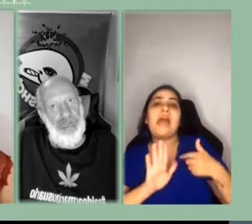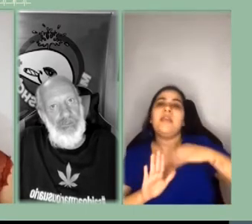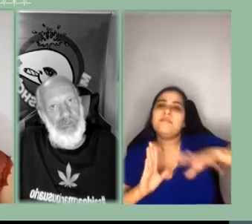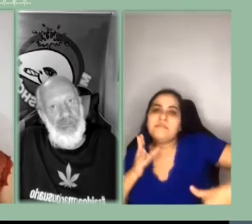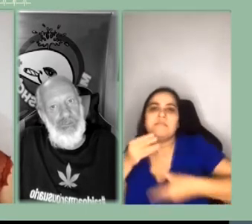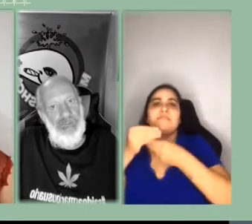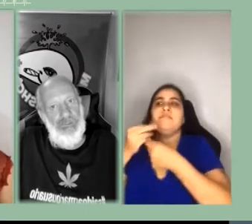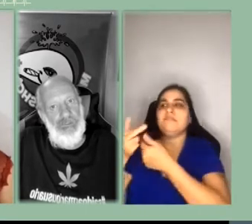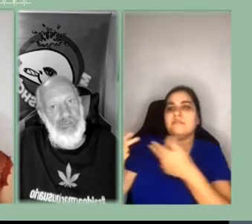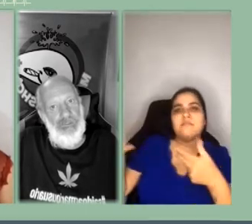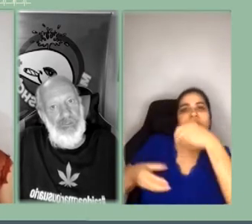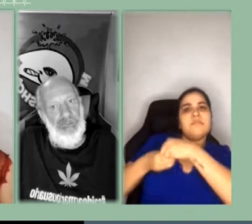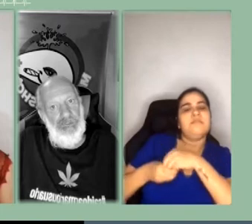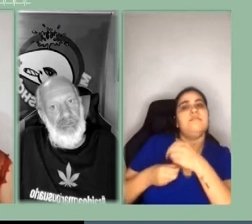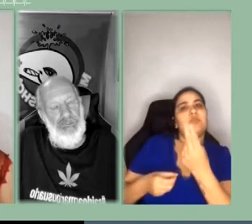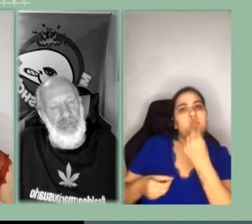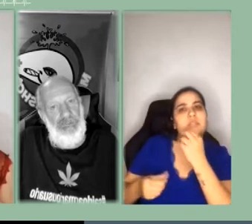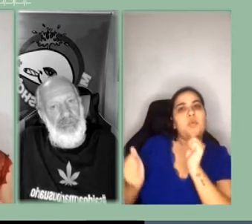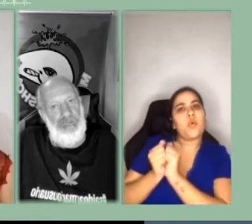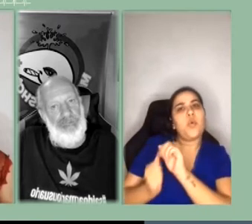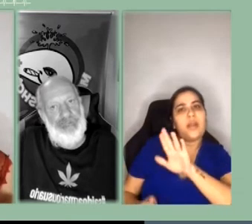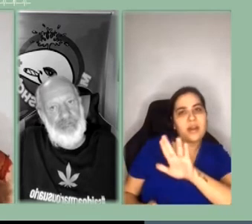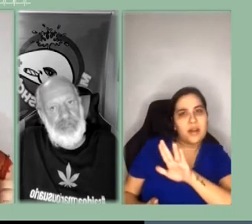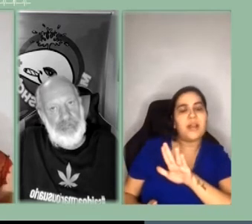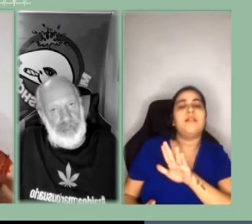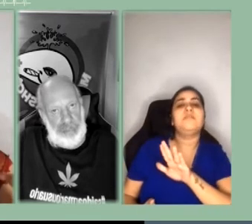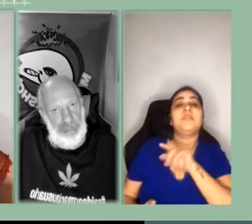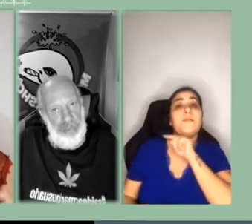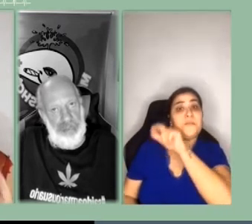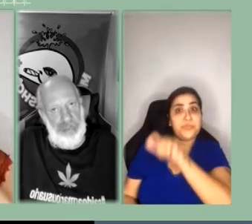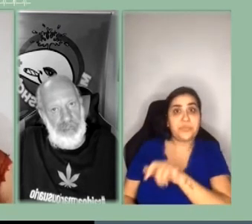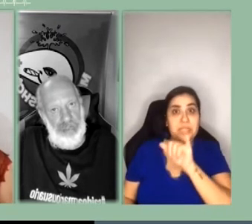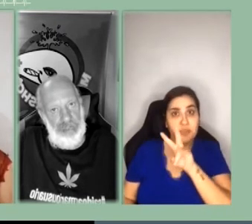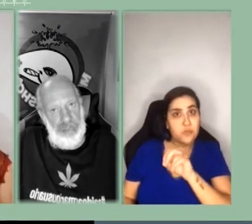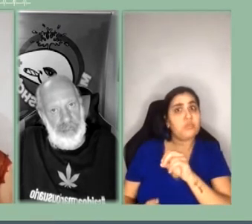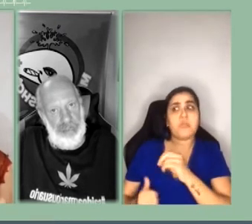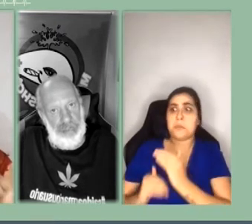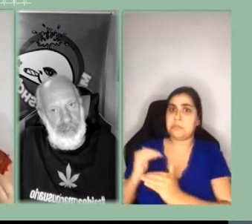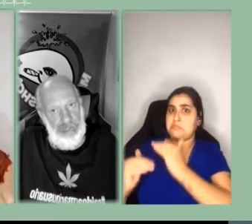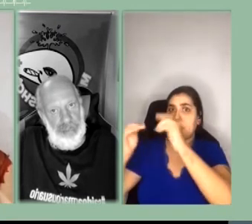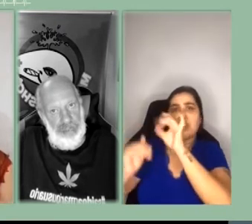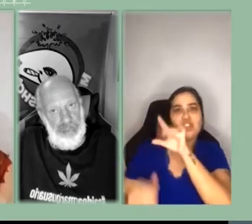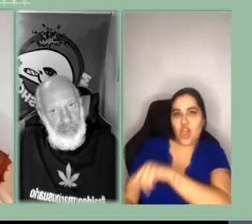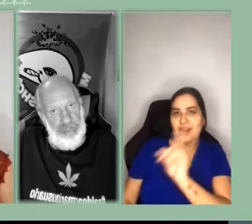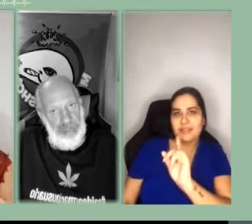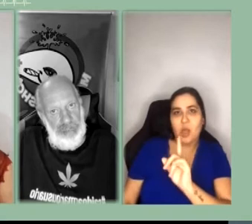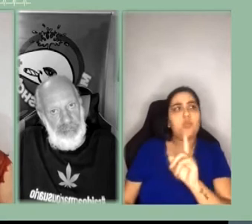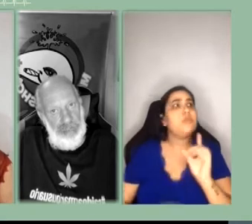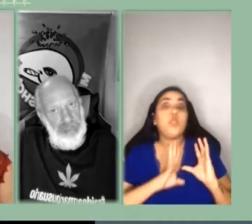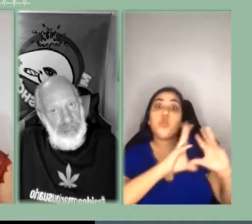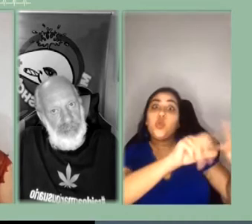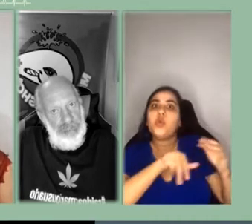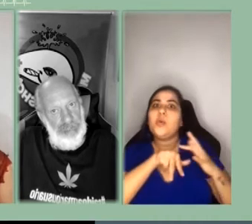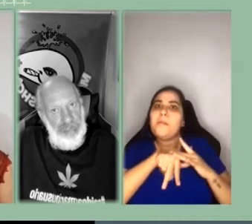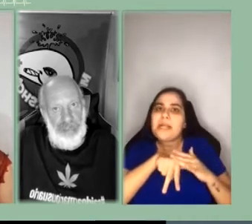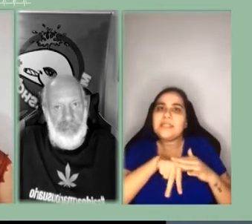outras condutas nutricionais. E aí o paciente ele tem melhorado bastante, não só seu Ivo, como todos os pacientes que eu atendo agora